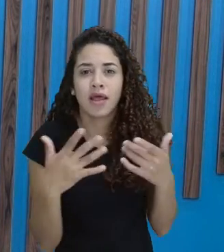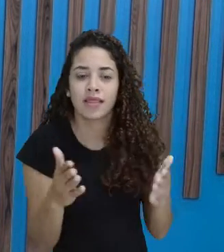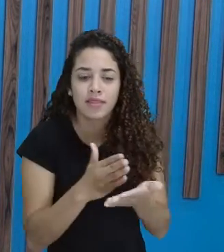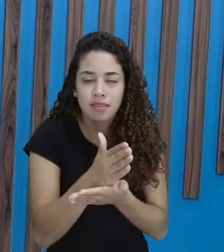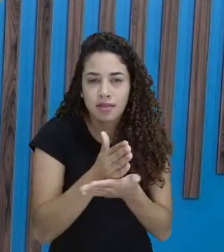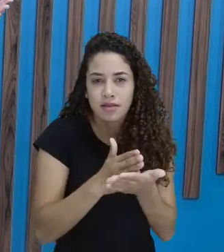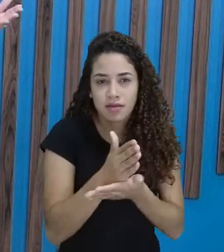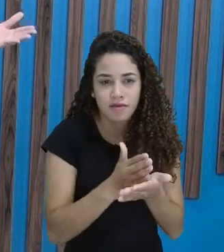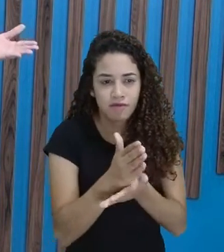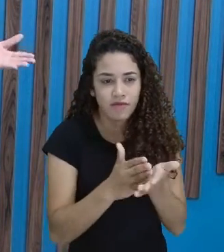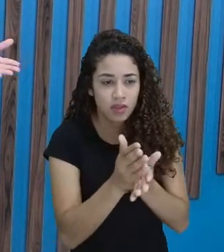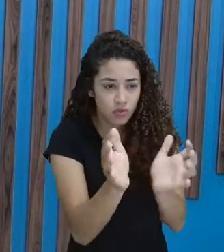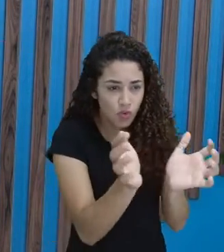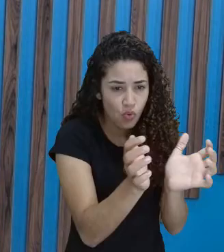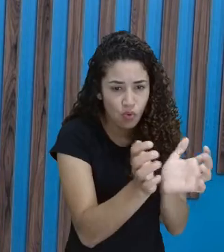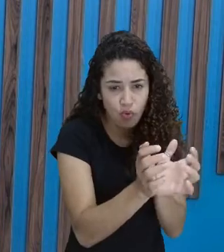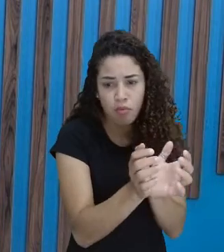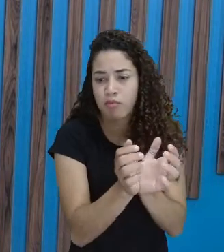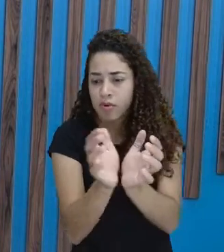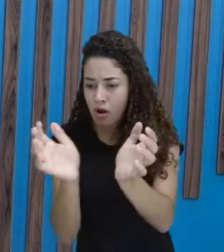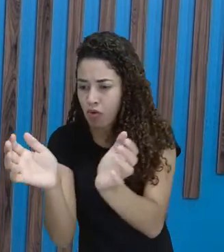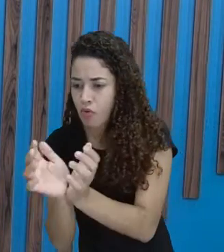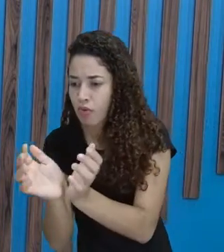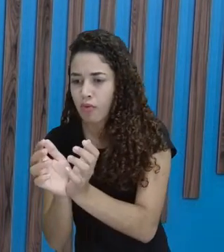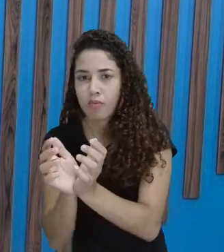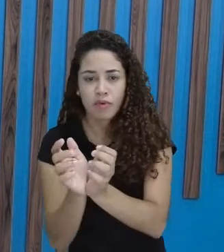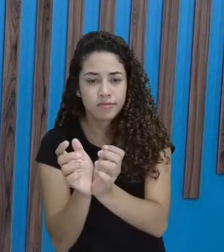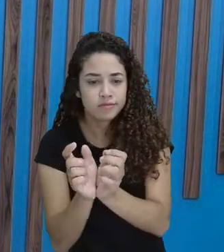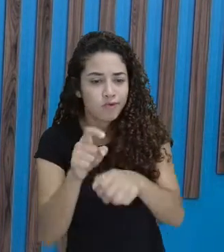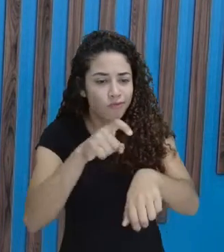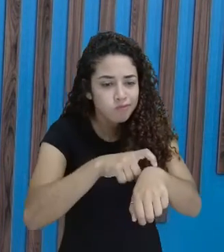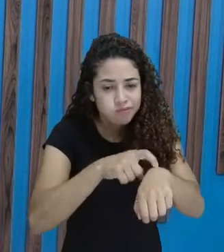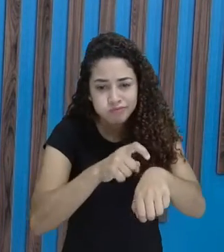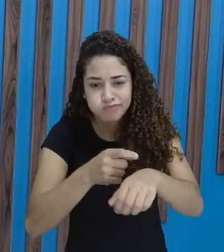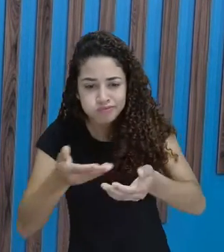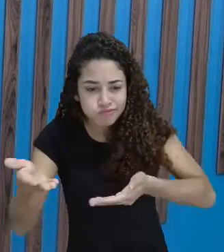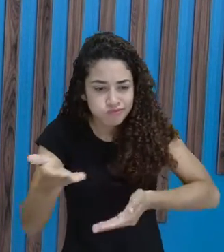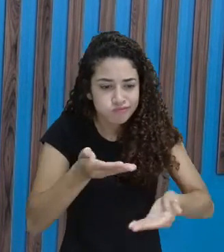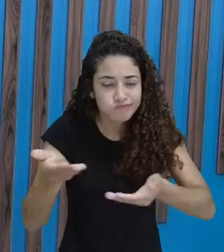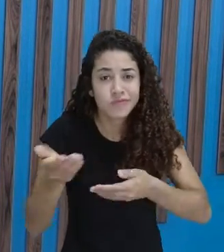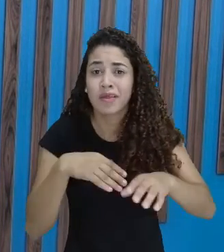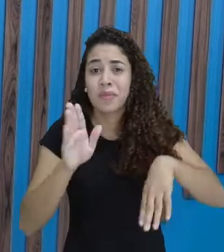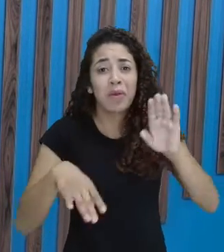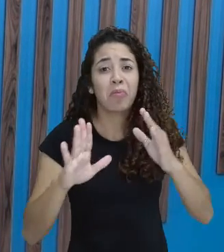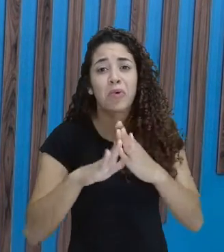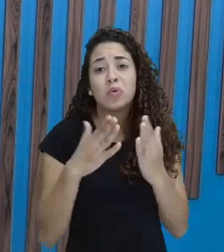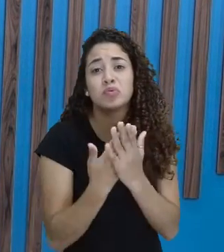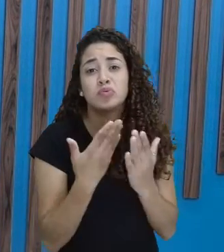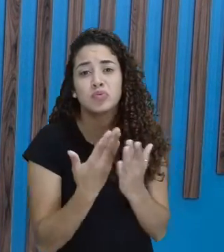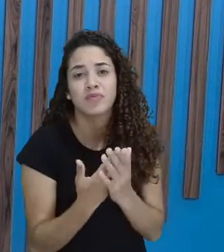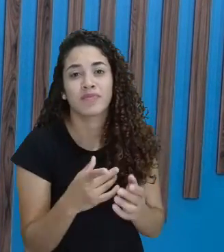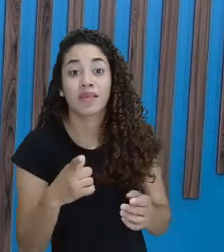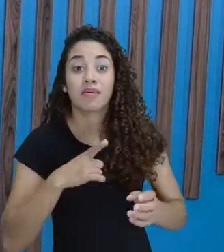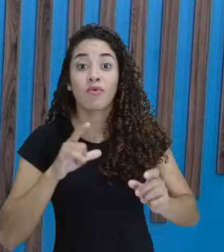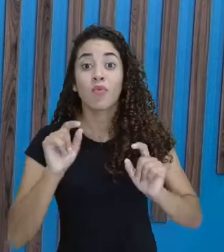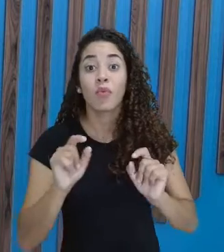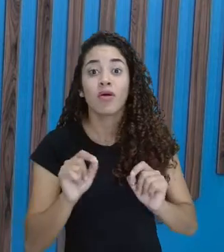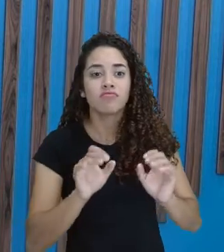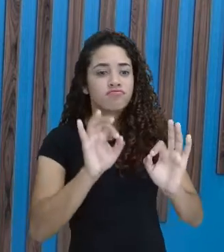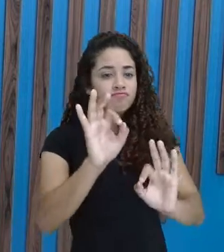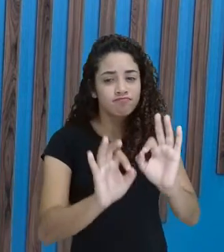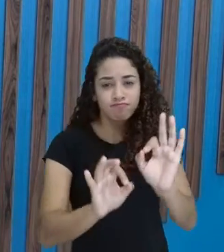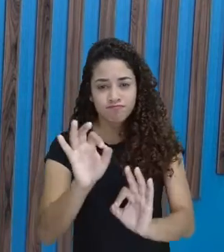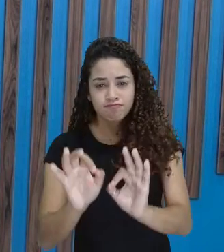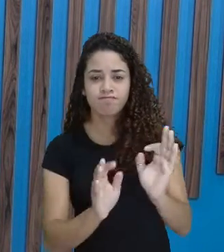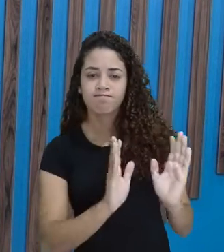uma turma ia tal hora, outra turma ia. E isso foi muito de escola para escola, não é isso? Teve isso uma organização mesmo